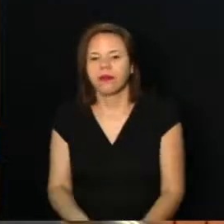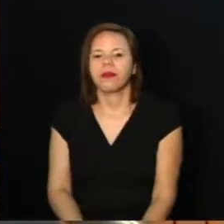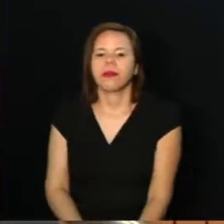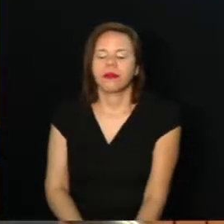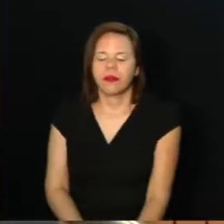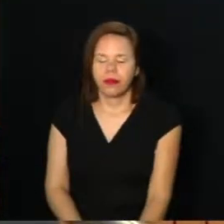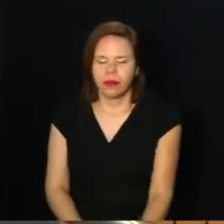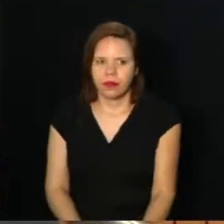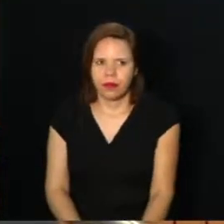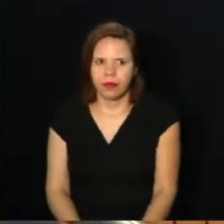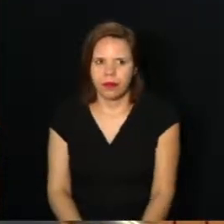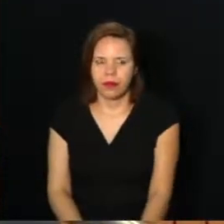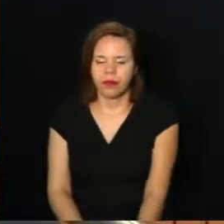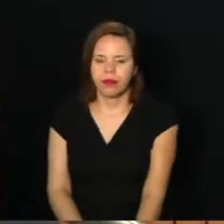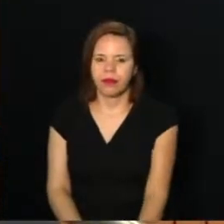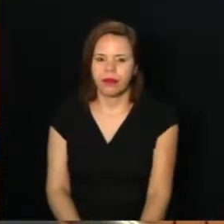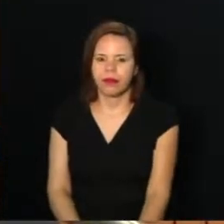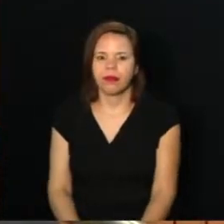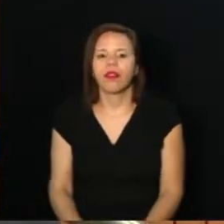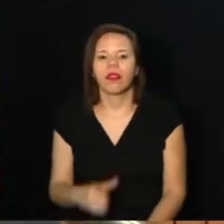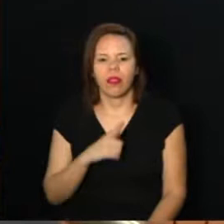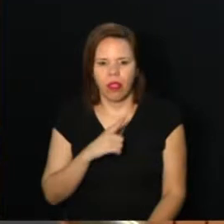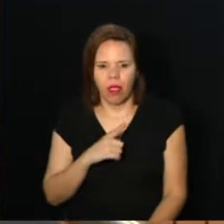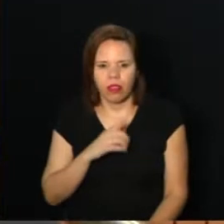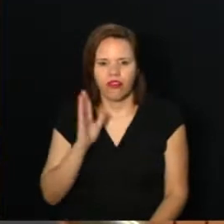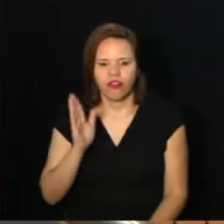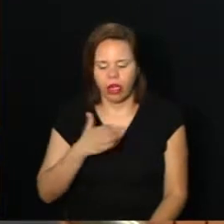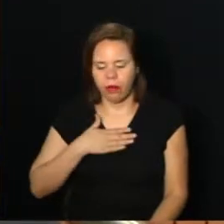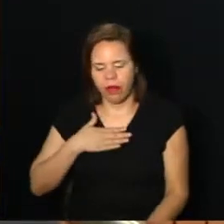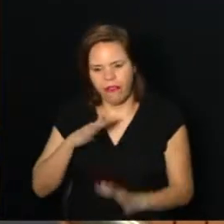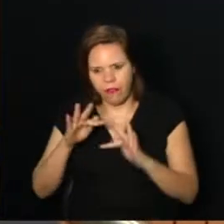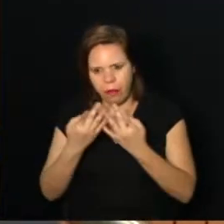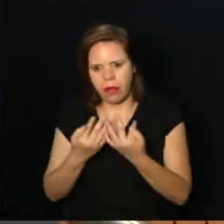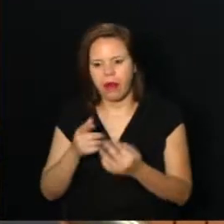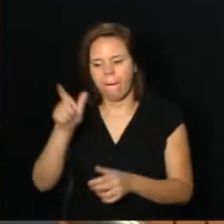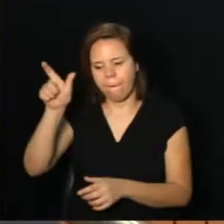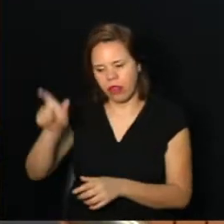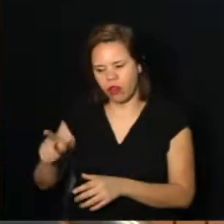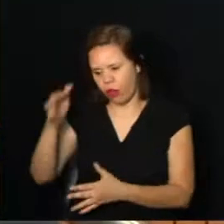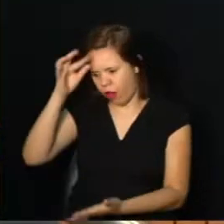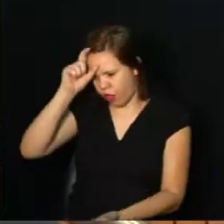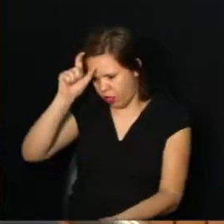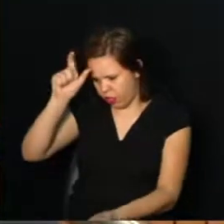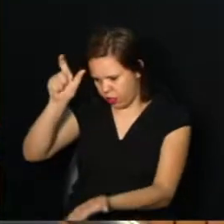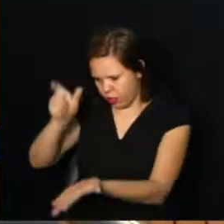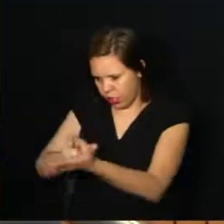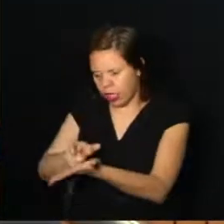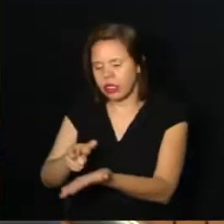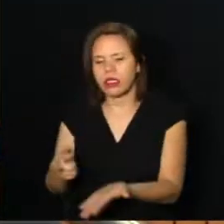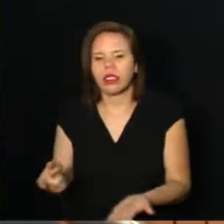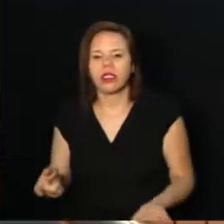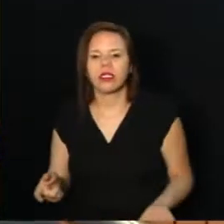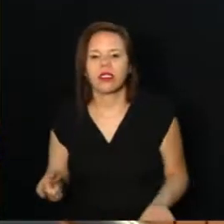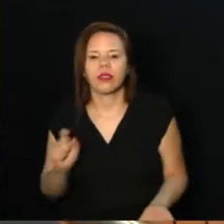em casa, né? A gente tem um caso também na minha família de dislexia, que foi